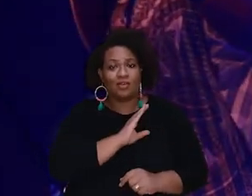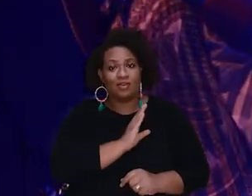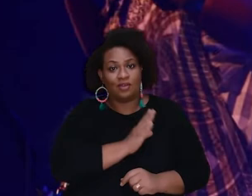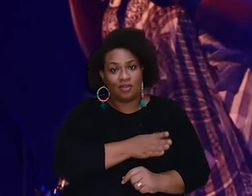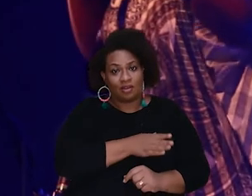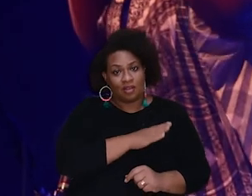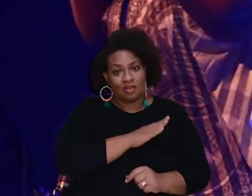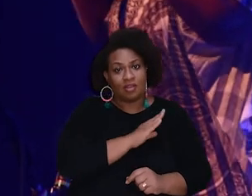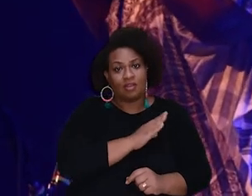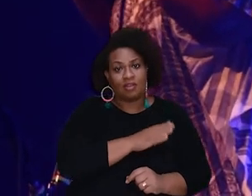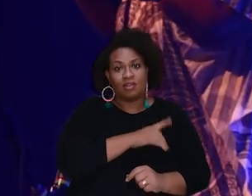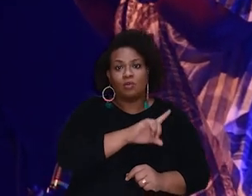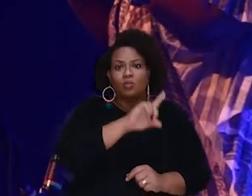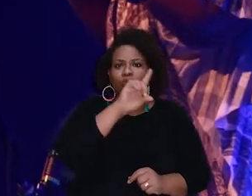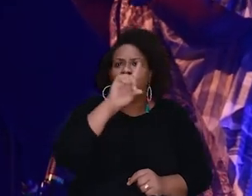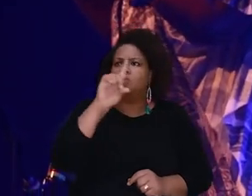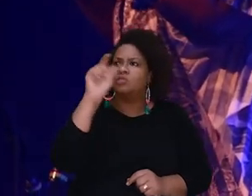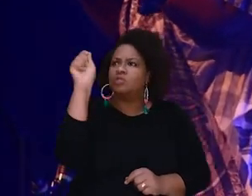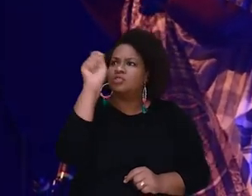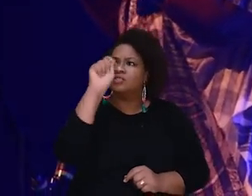a televisão, o coração